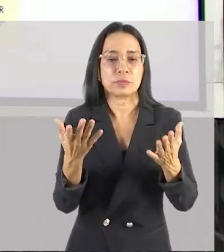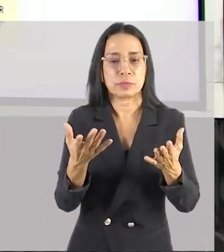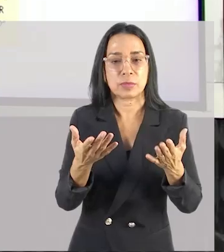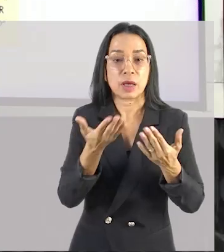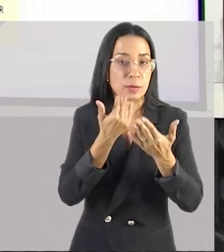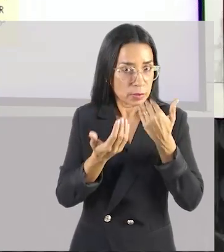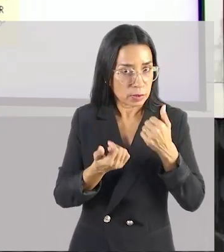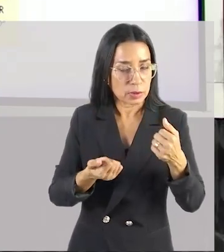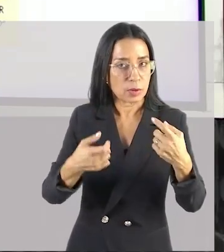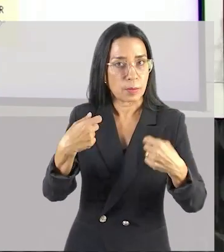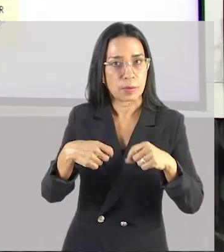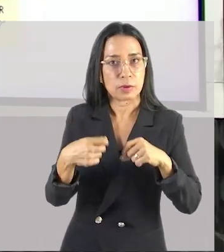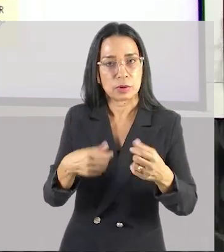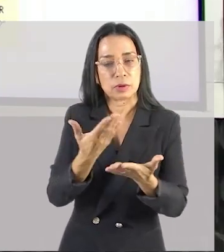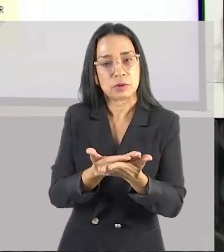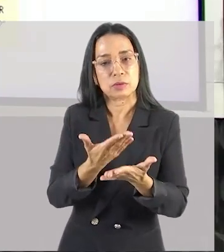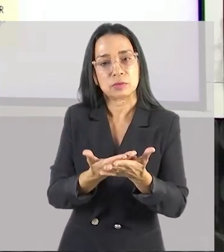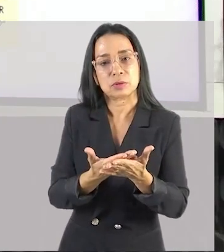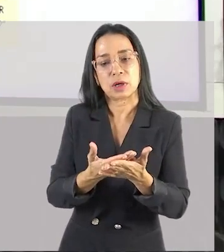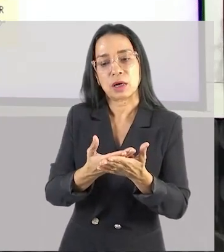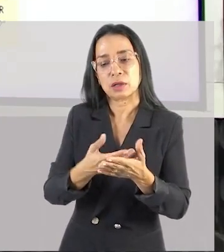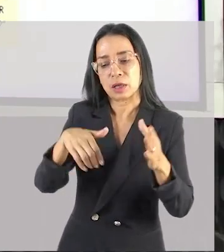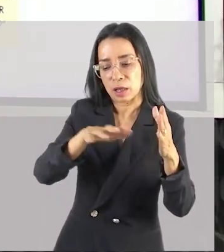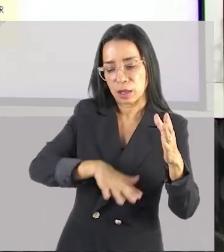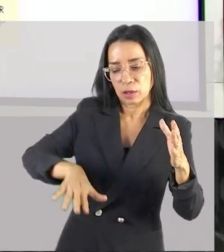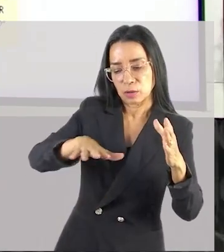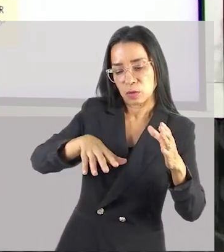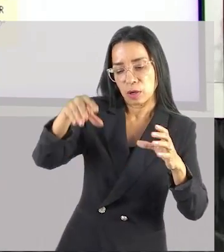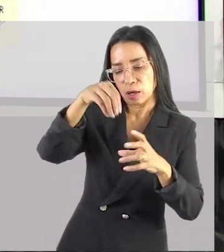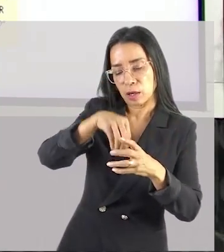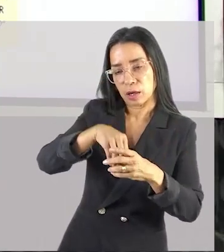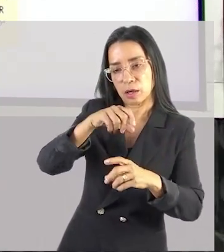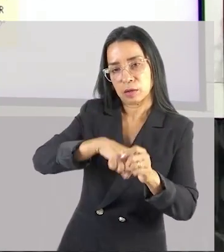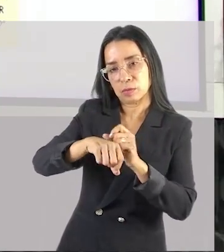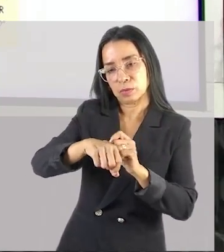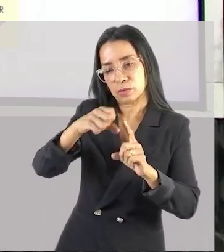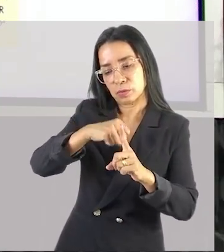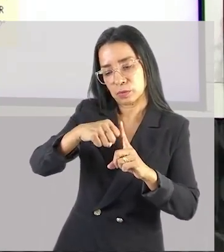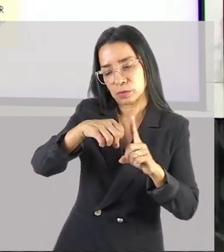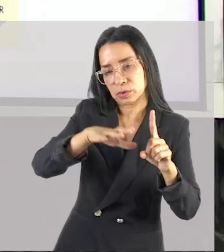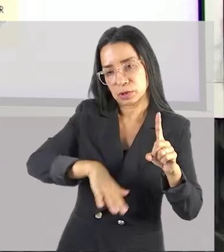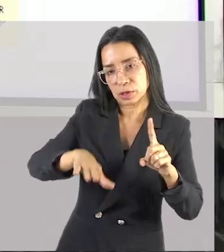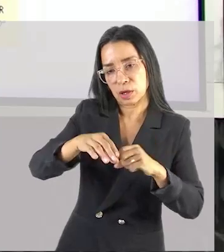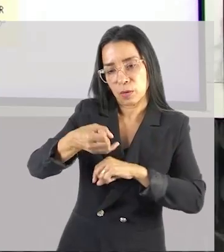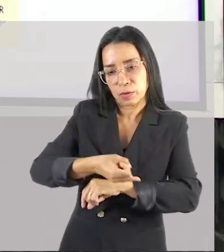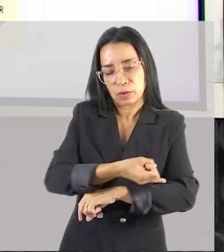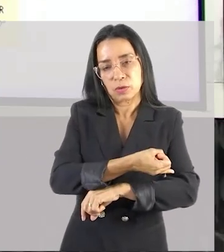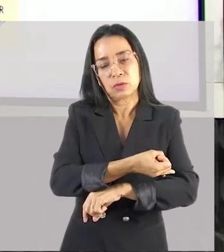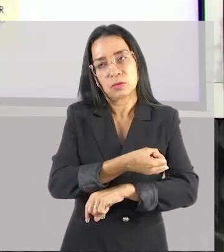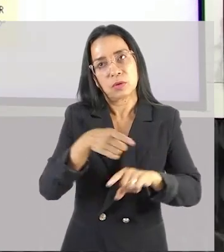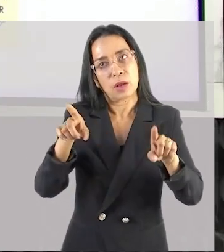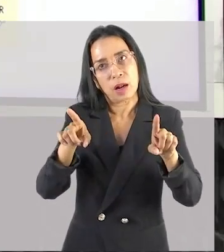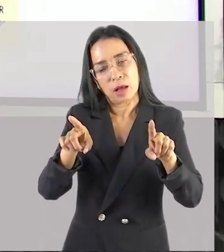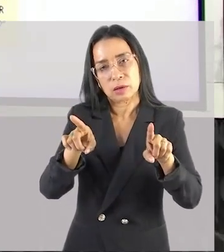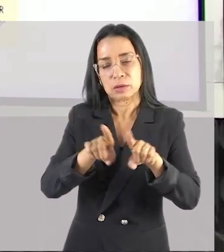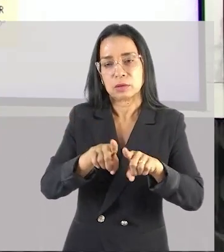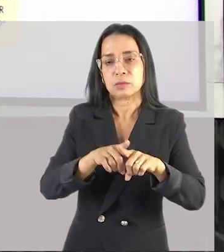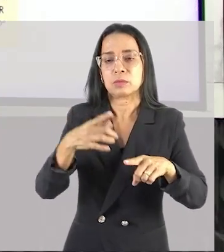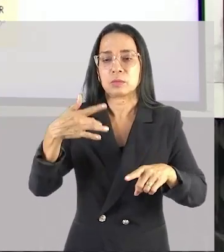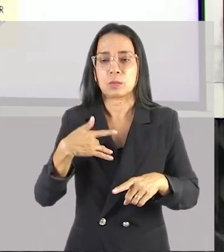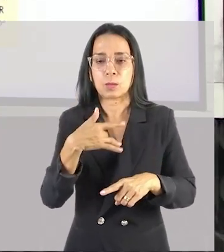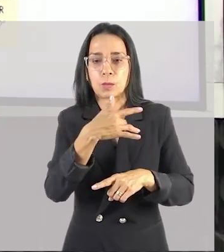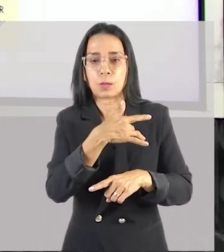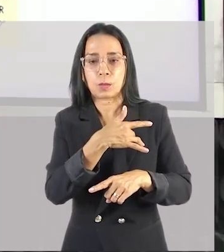ser estudada dentro do âmbito do social infraestrutura, mas do social saúde também, tá